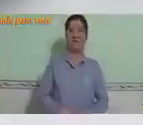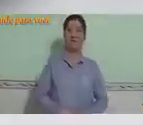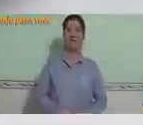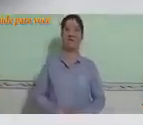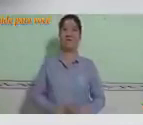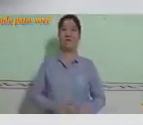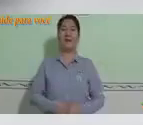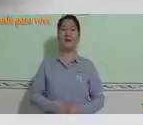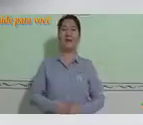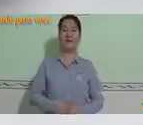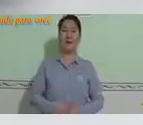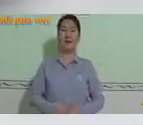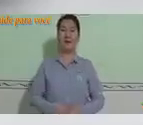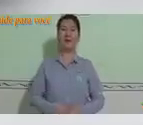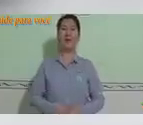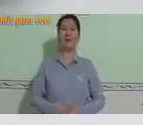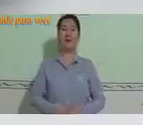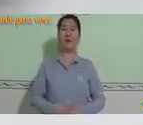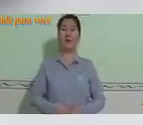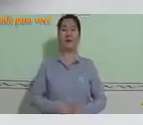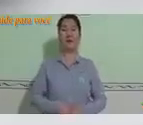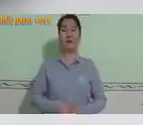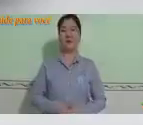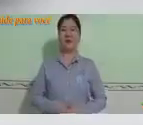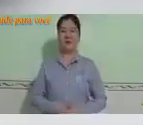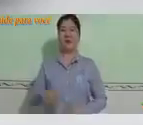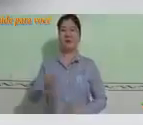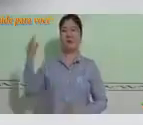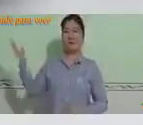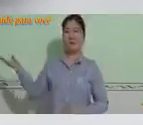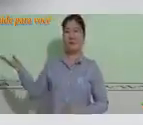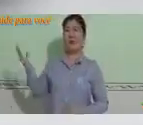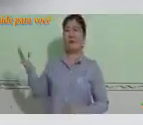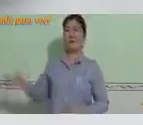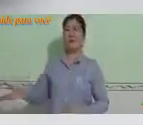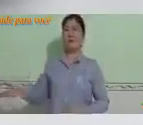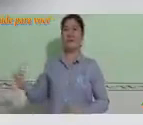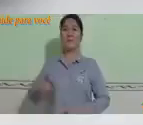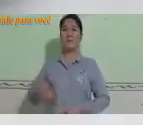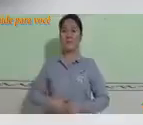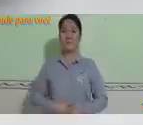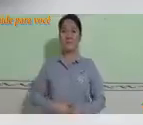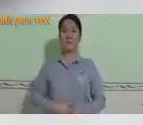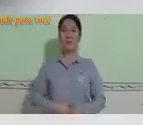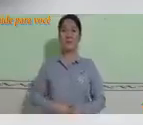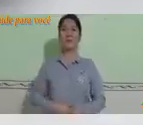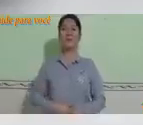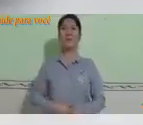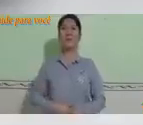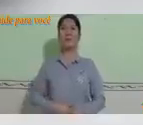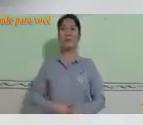provocar pequenas lesões nos músculos do braço ou articulações do ombro, cotovelo ou punho, o que causa dor